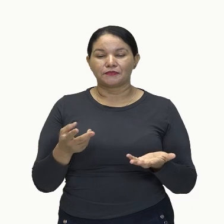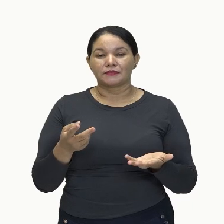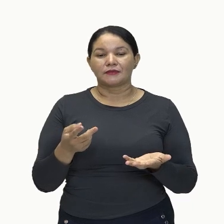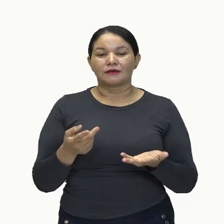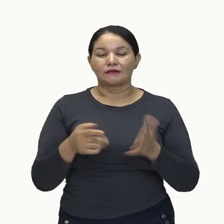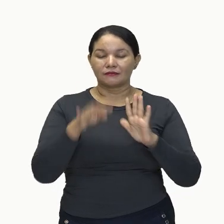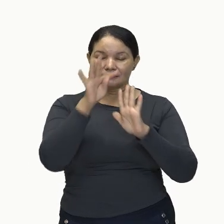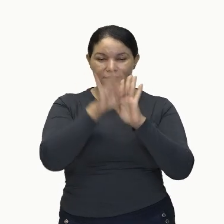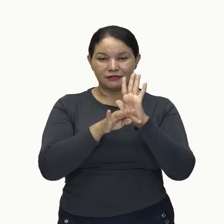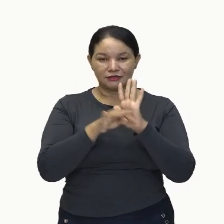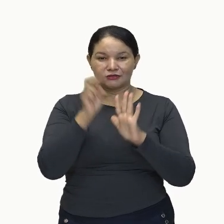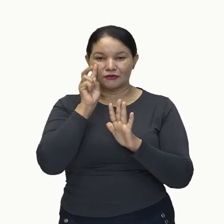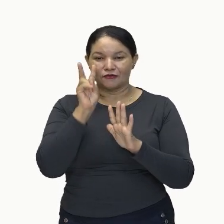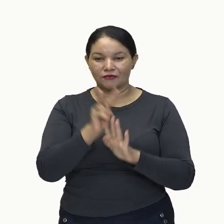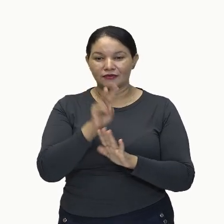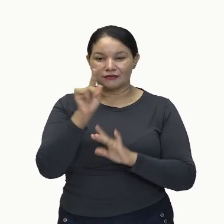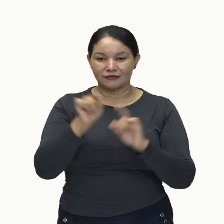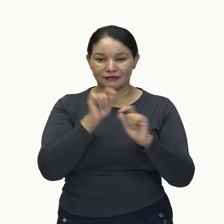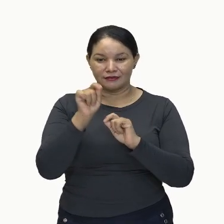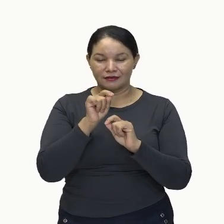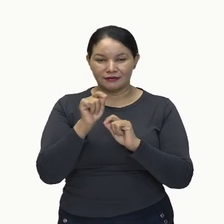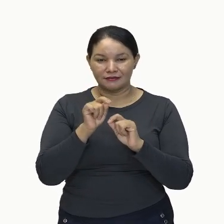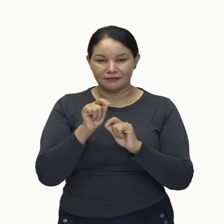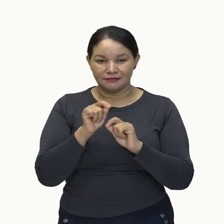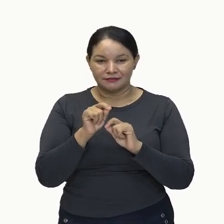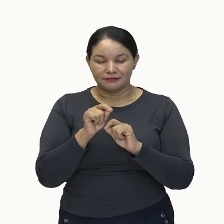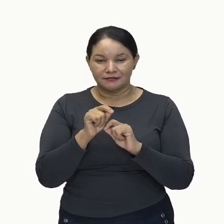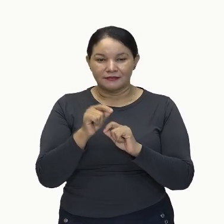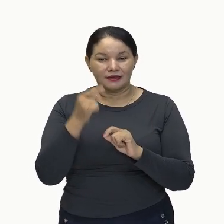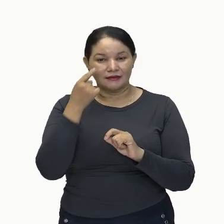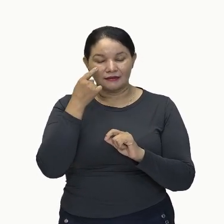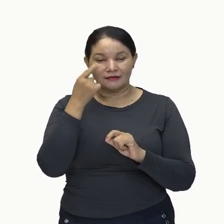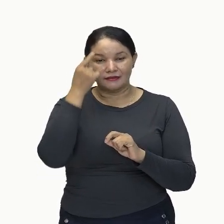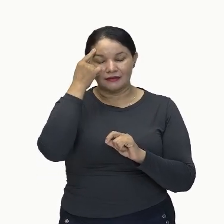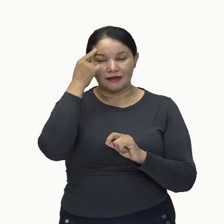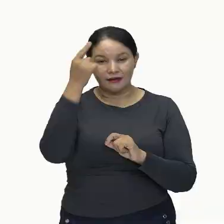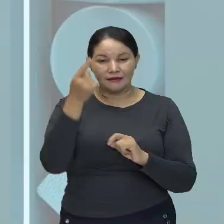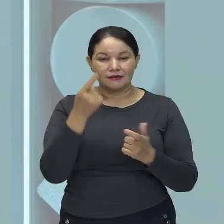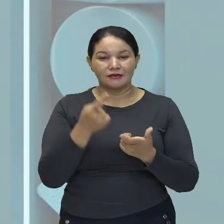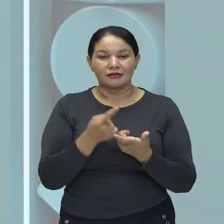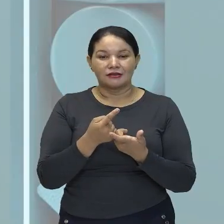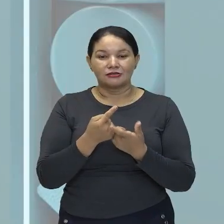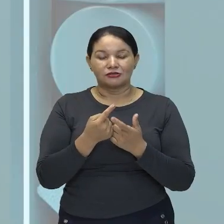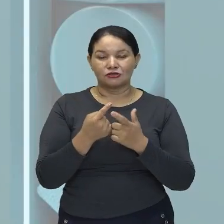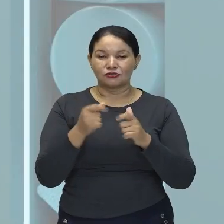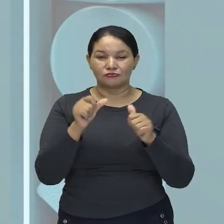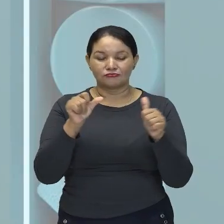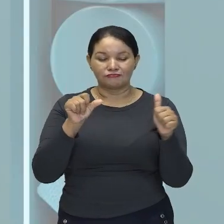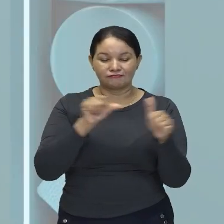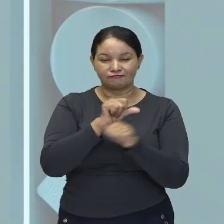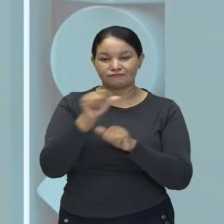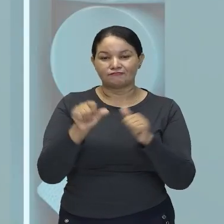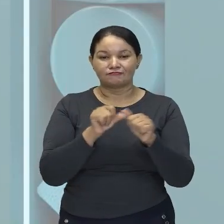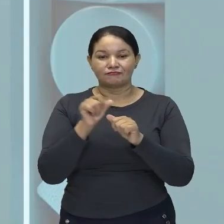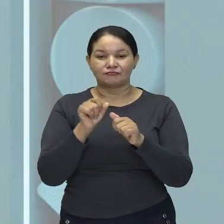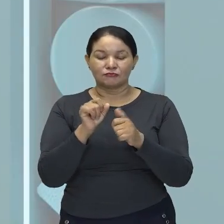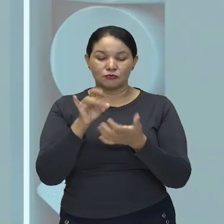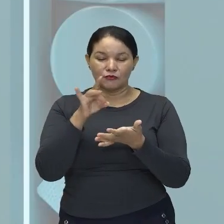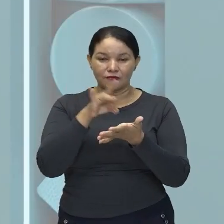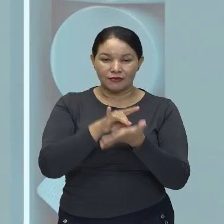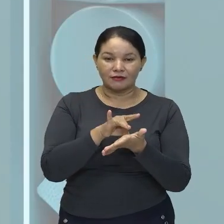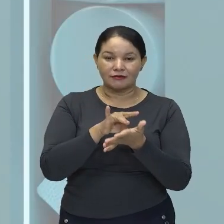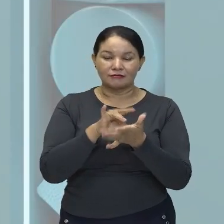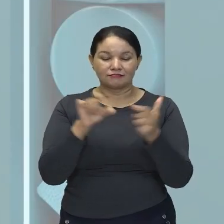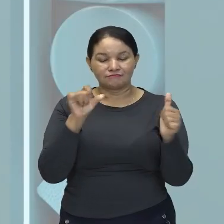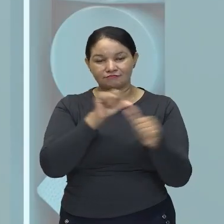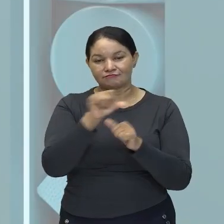texto exatamente a ideia da realidade distorcida, certo? Deformada, que é uma